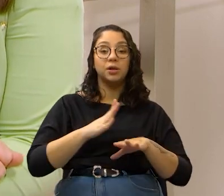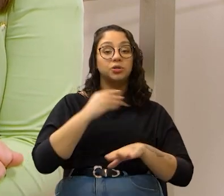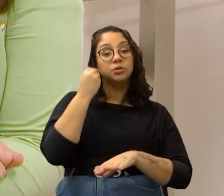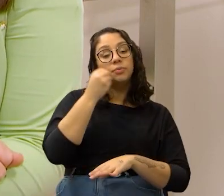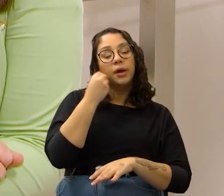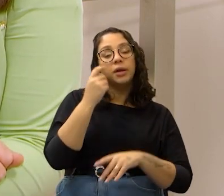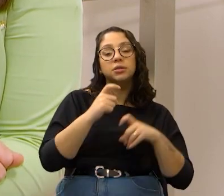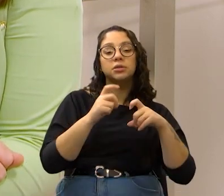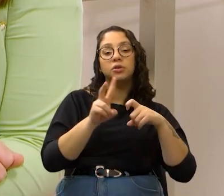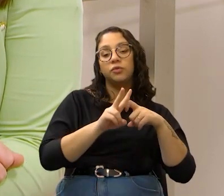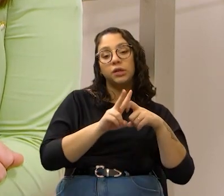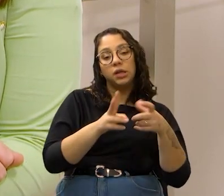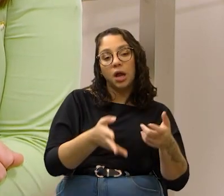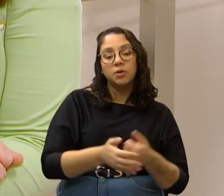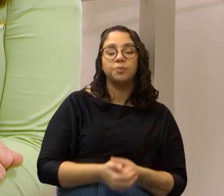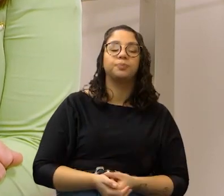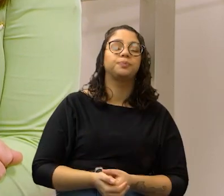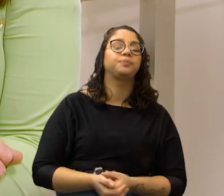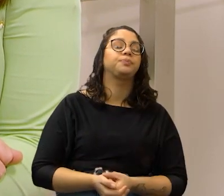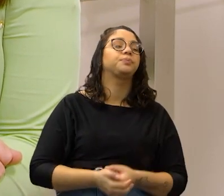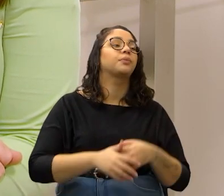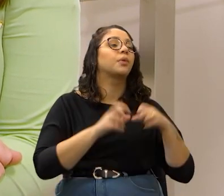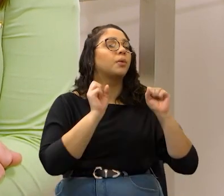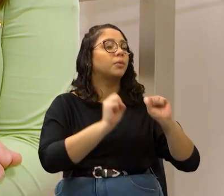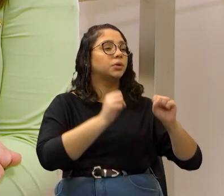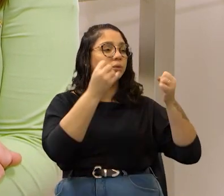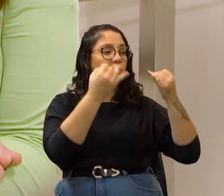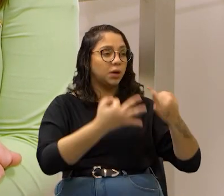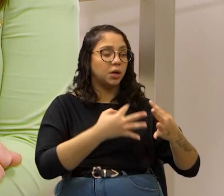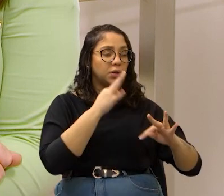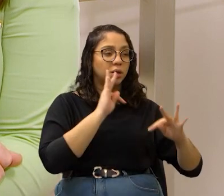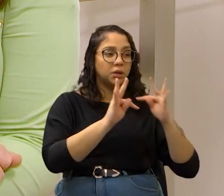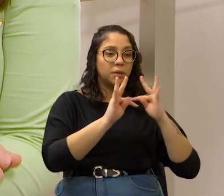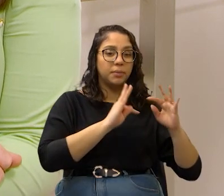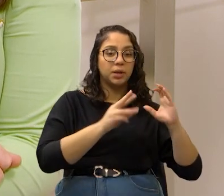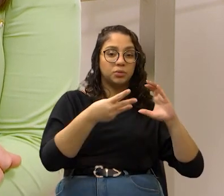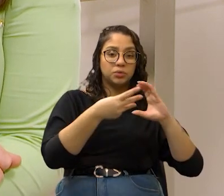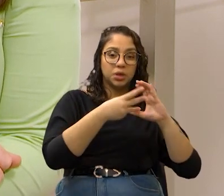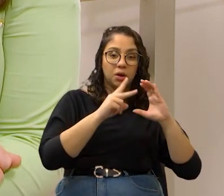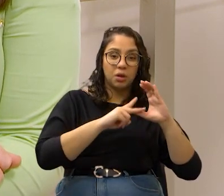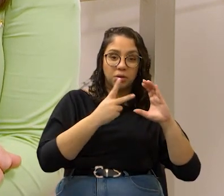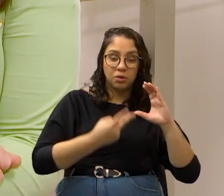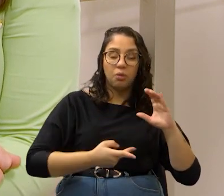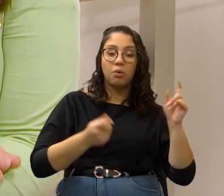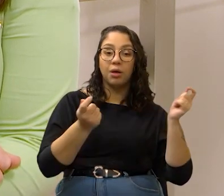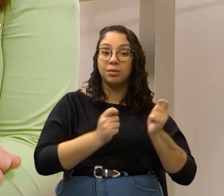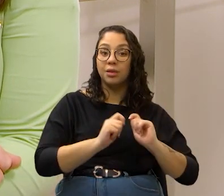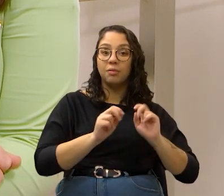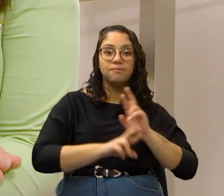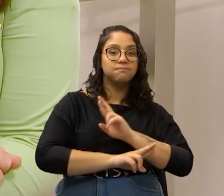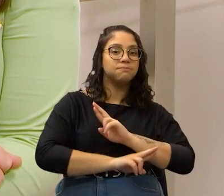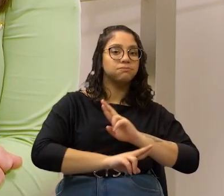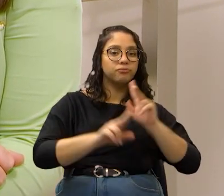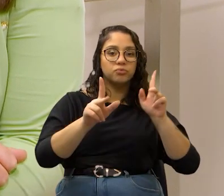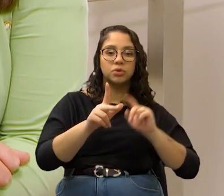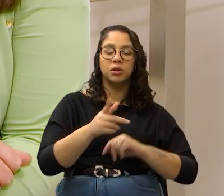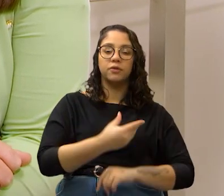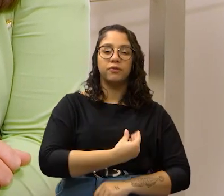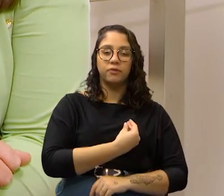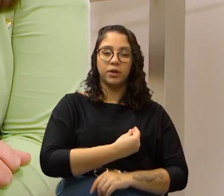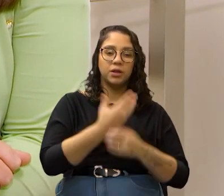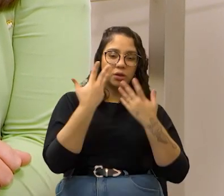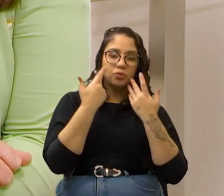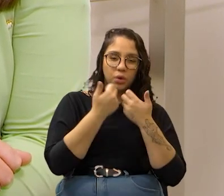a experiência do médico veterinário. A gente pode falar que o tratamento com células-tronco pode ser um